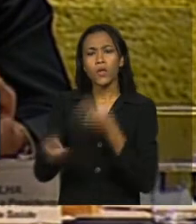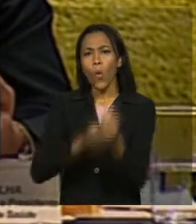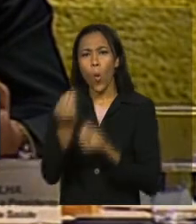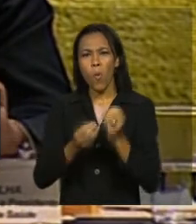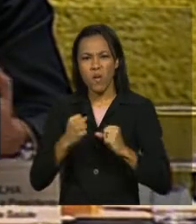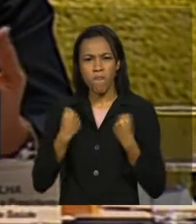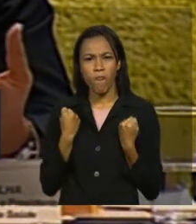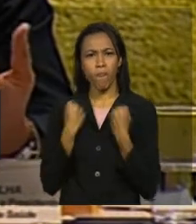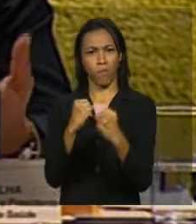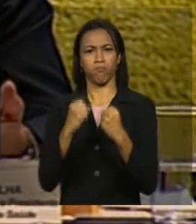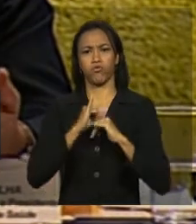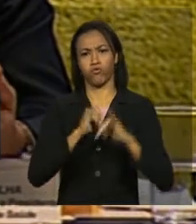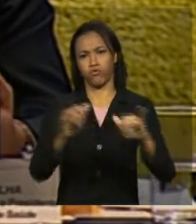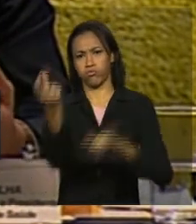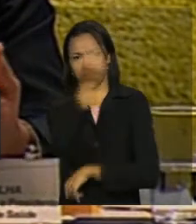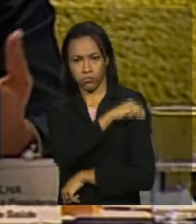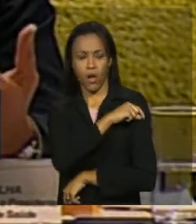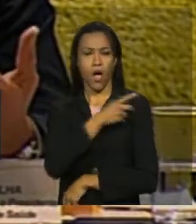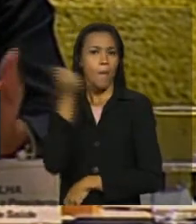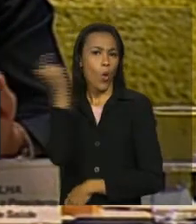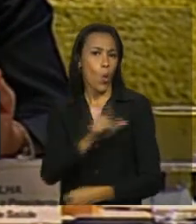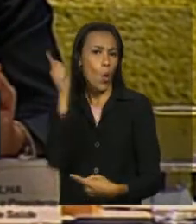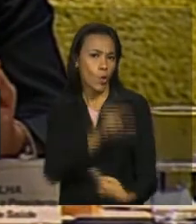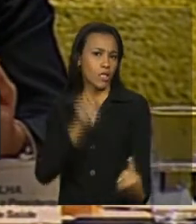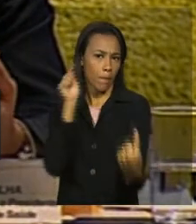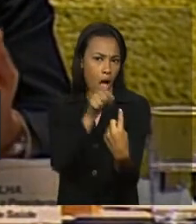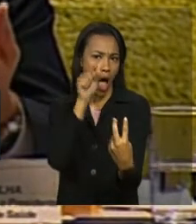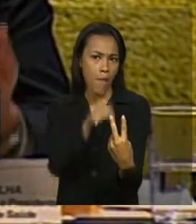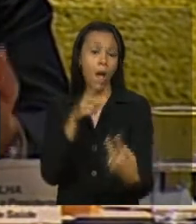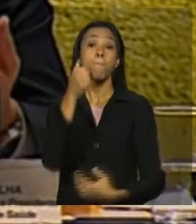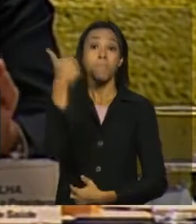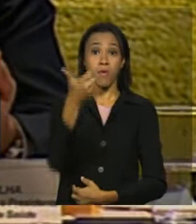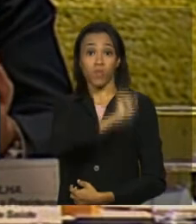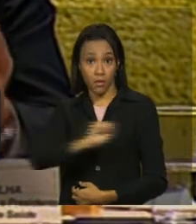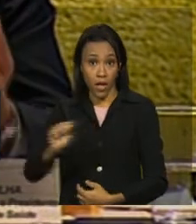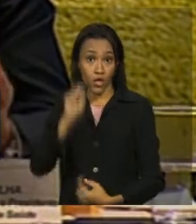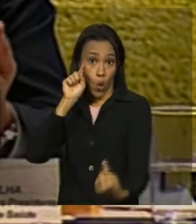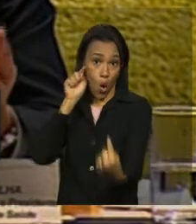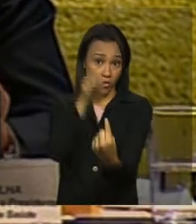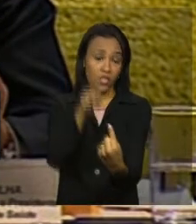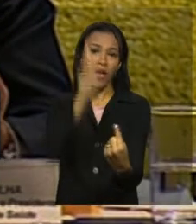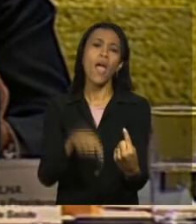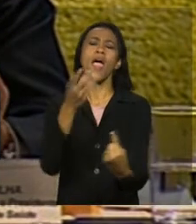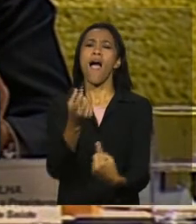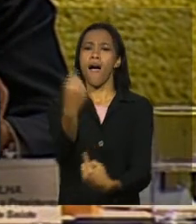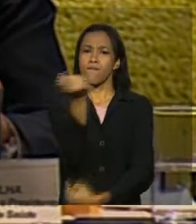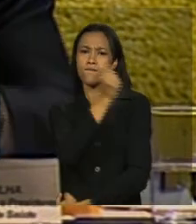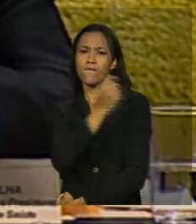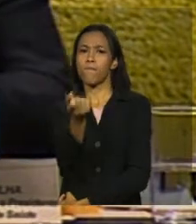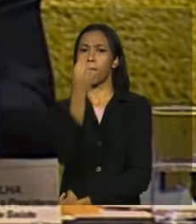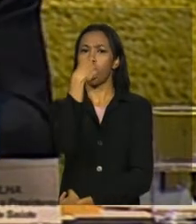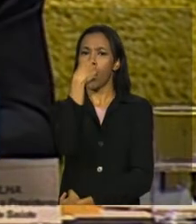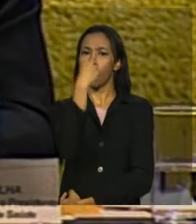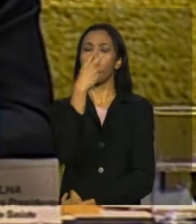forte campanha com alcance de metas no primeiro semestre onde o foco da campanha a vacina oral para